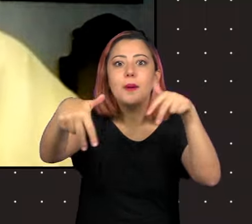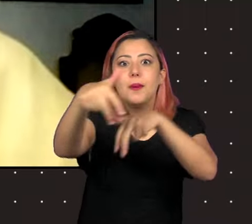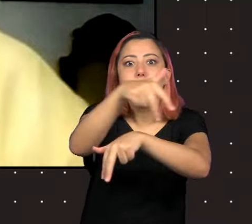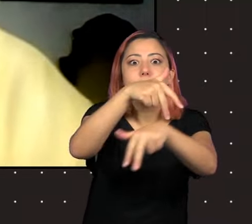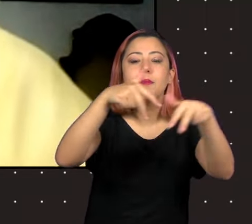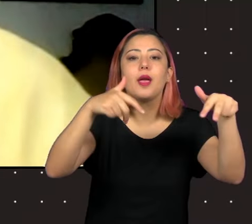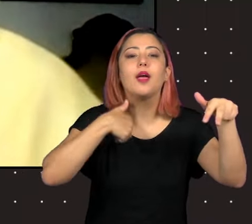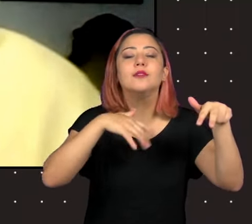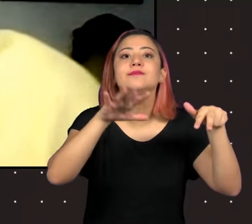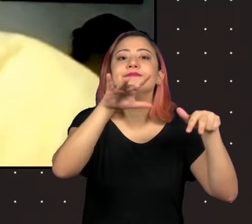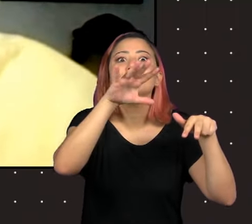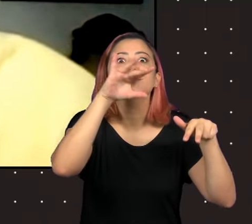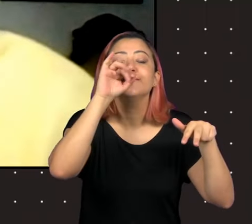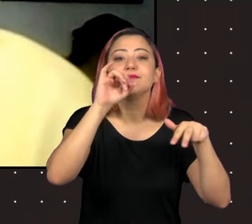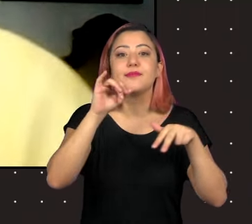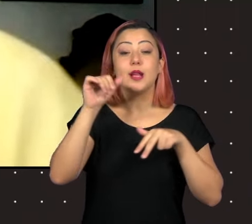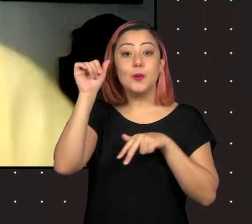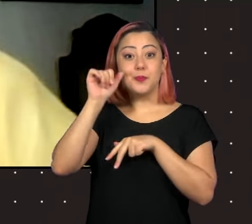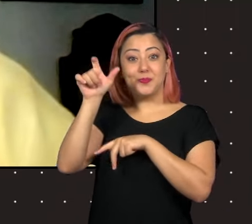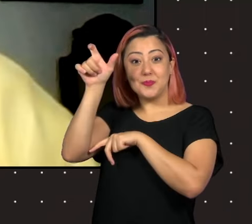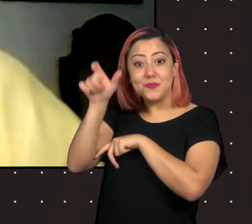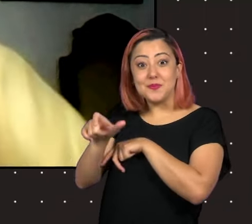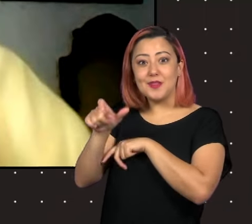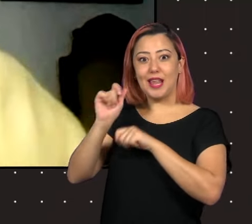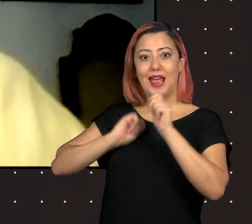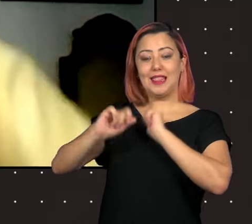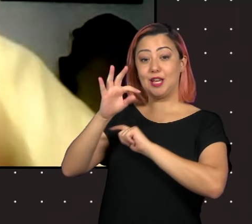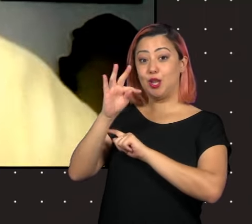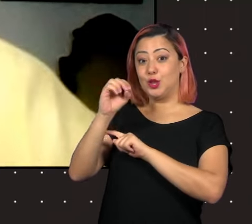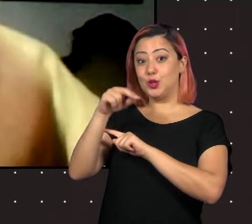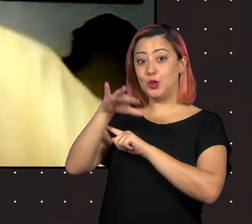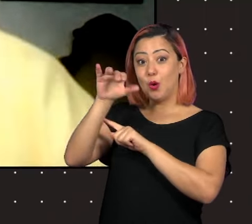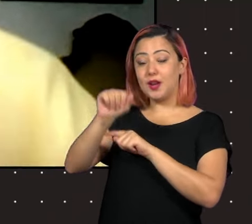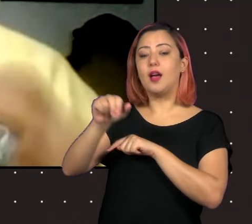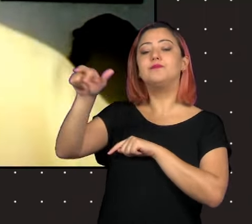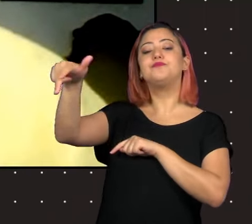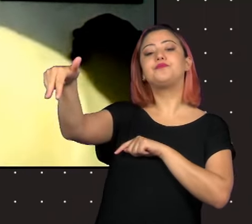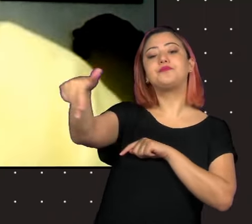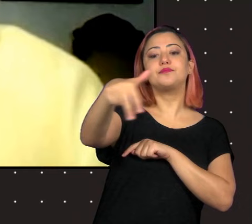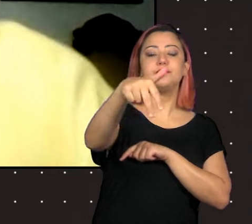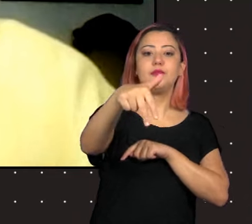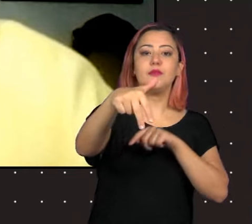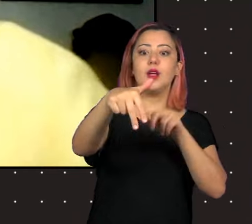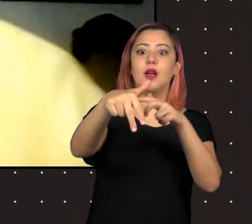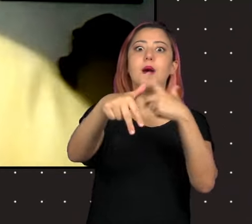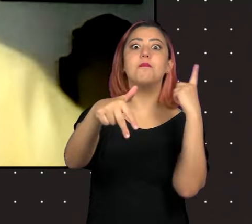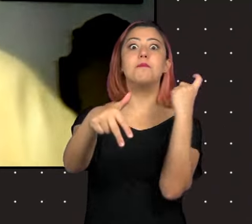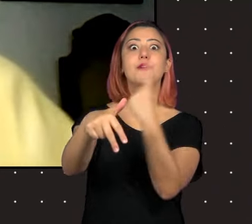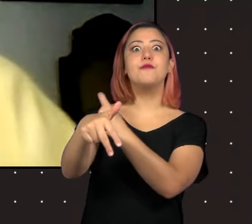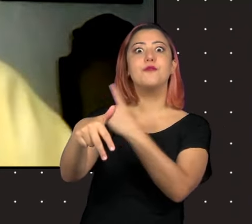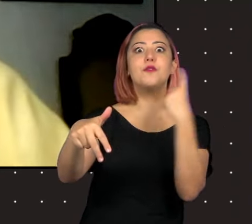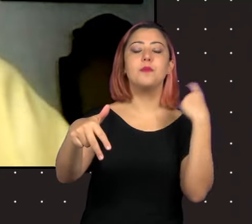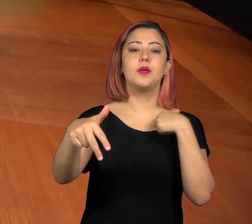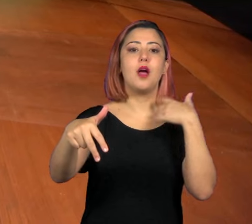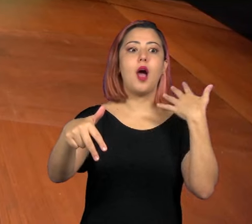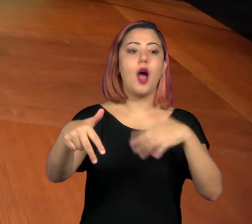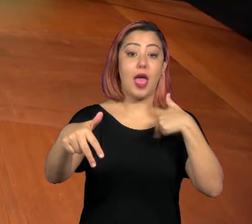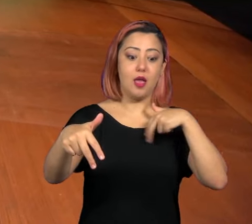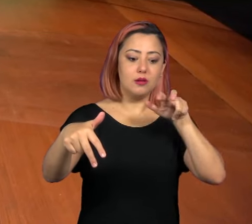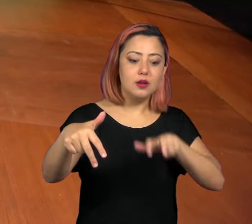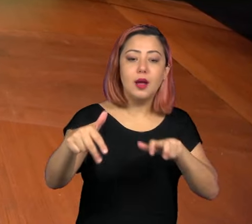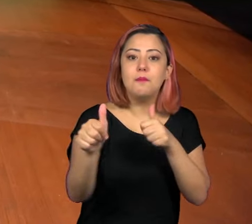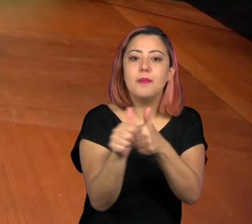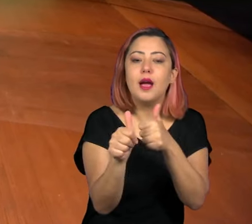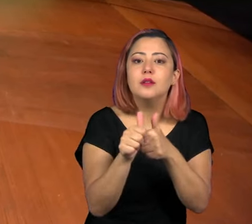Tônia Carreiro quando ela entrava em cena. Tenho certeza, ela passava perfume para entrar em cena. E eu,